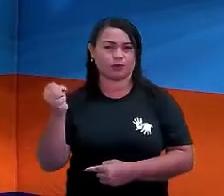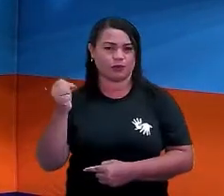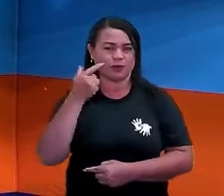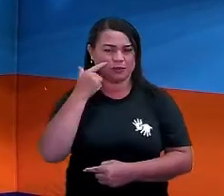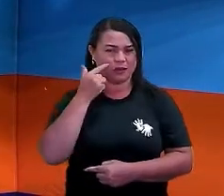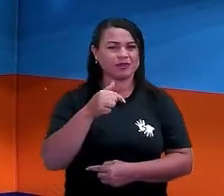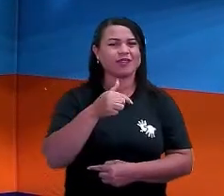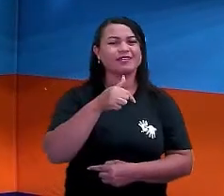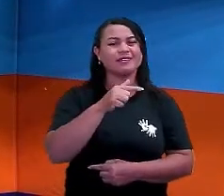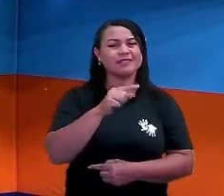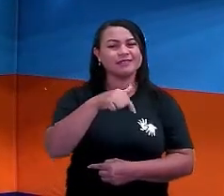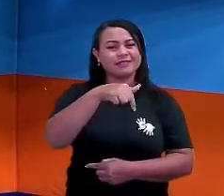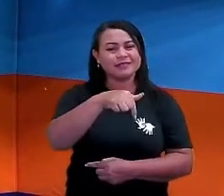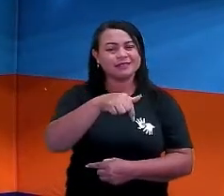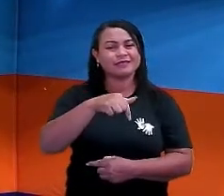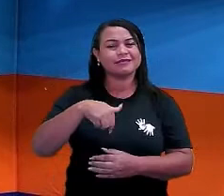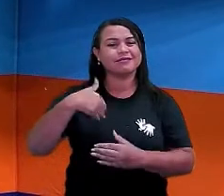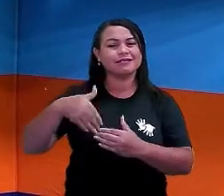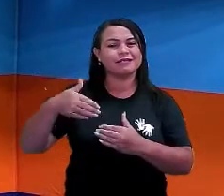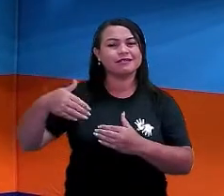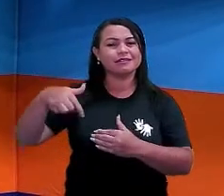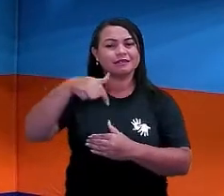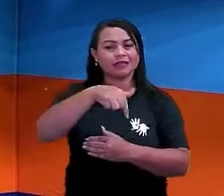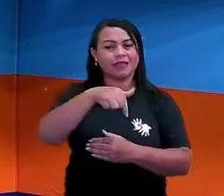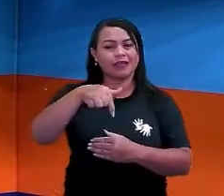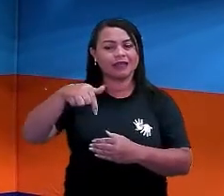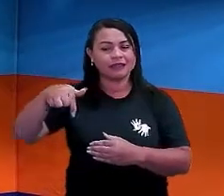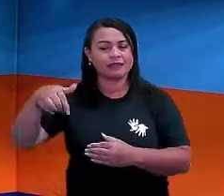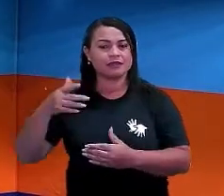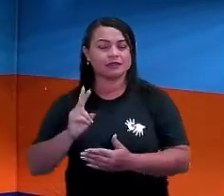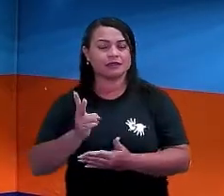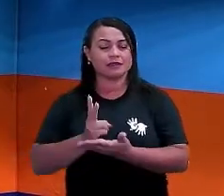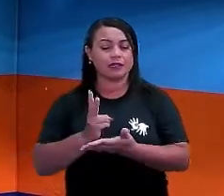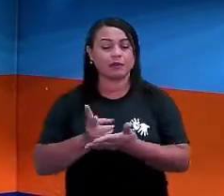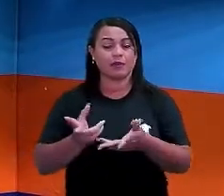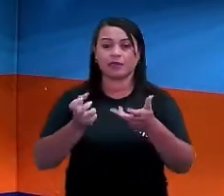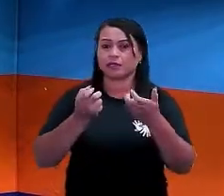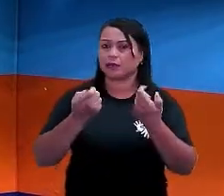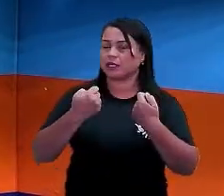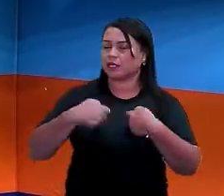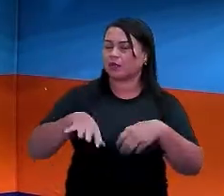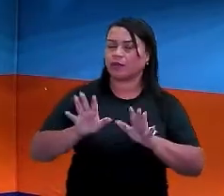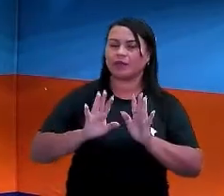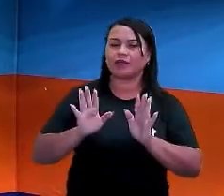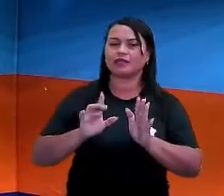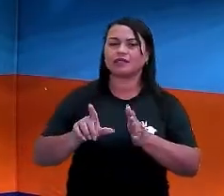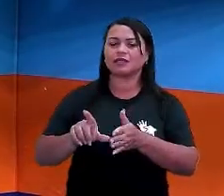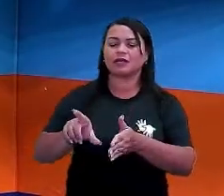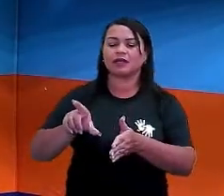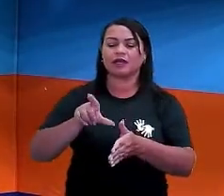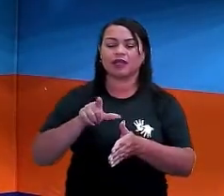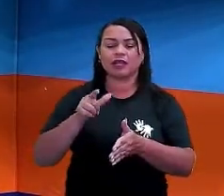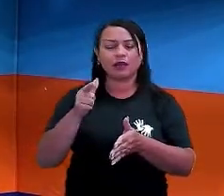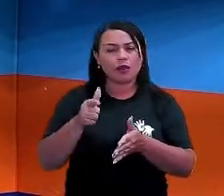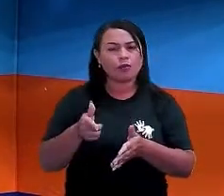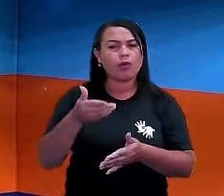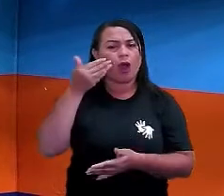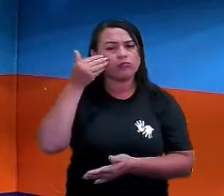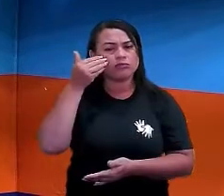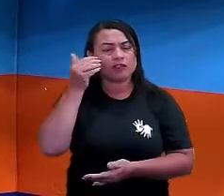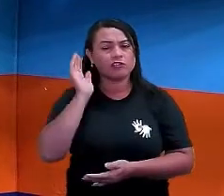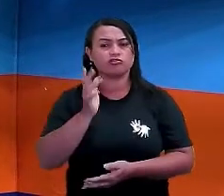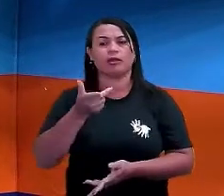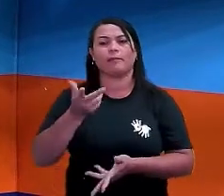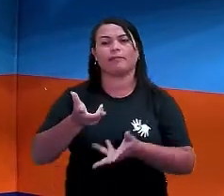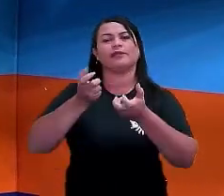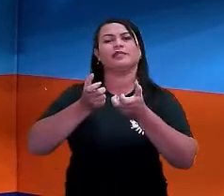28. Ok? Então, a gente percebe aí que eu não preciso do termo anterior. Observando, eu sei que eu